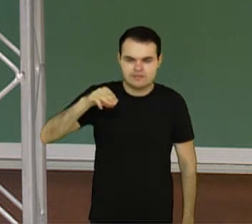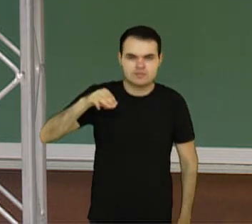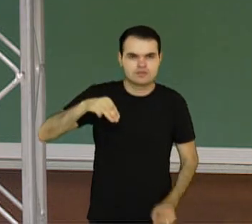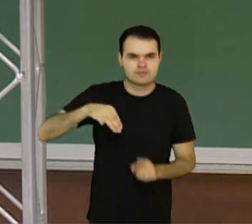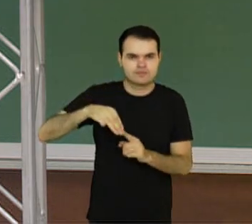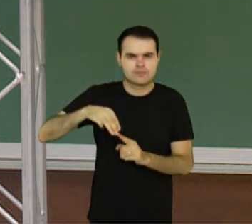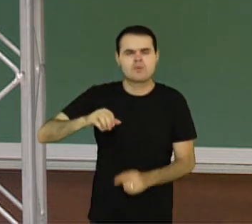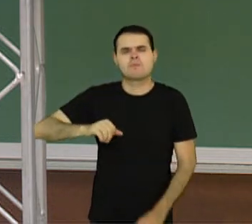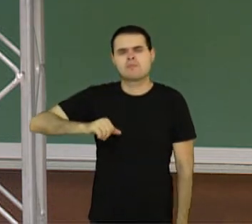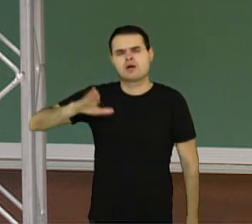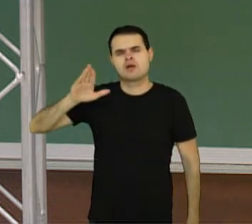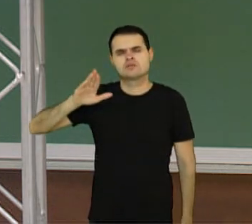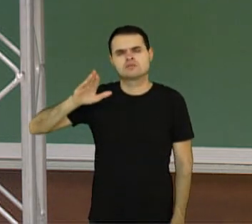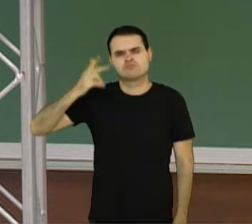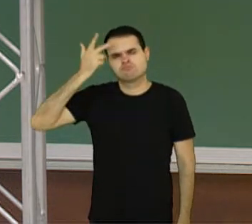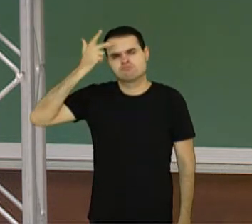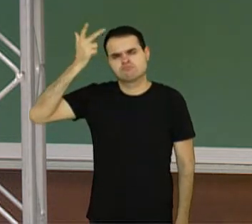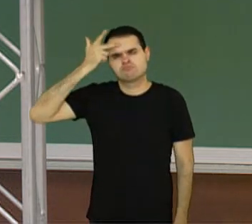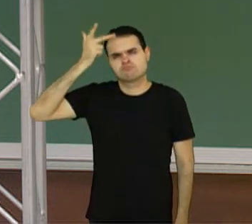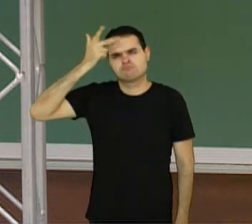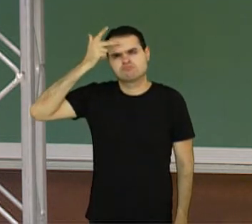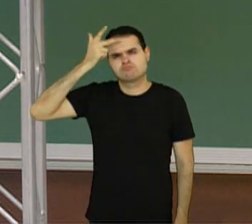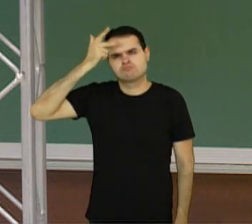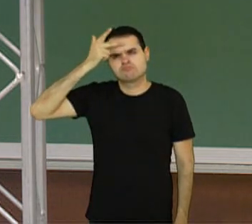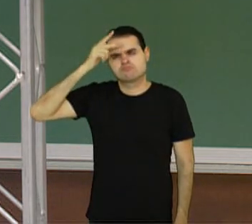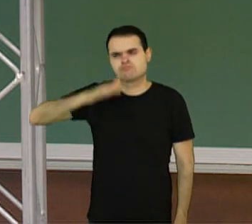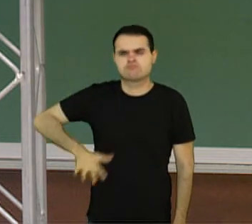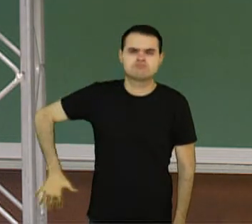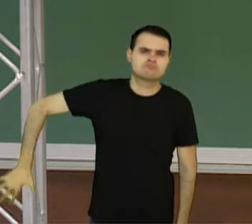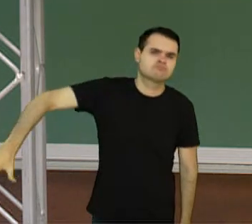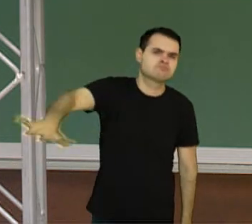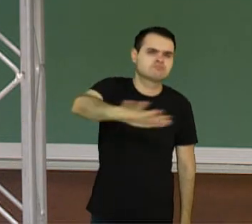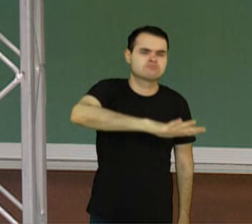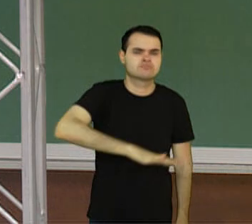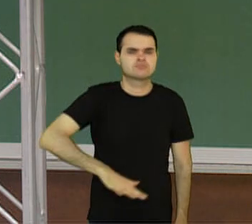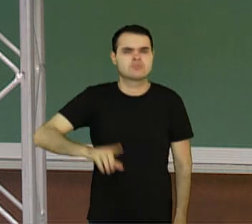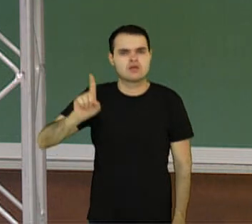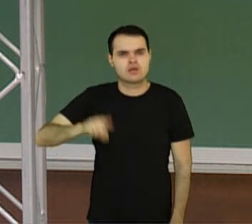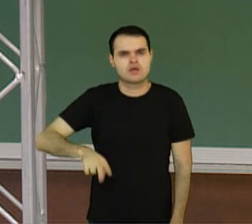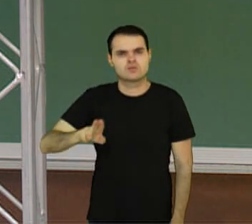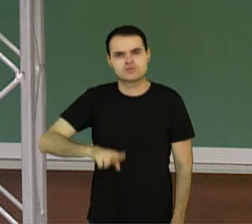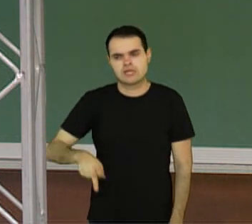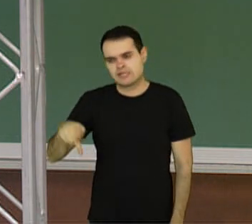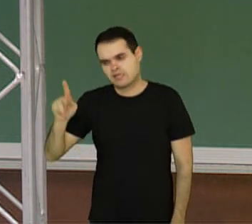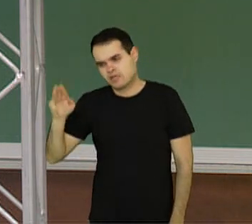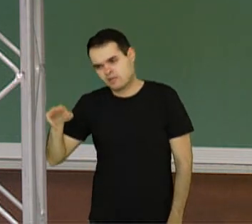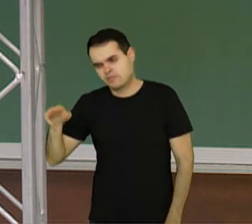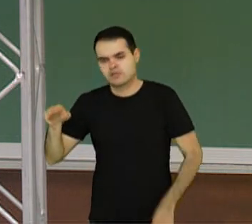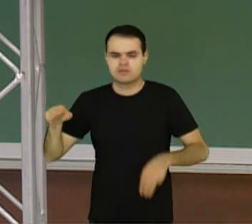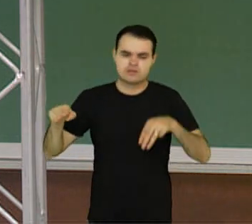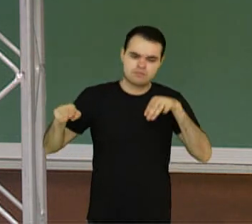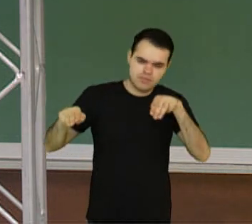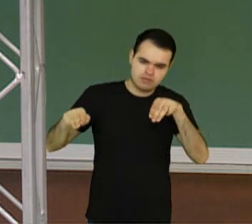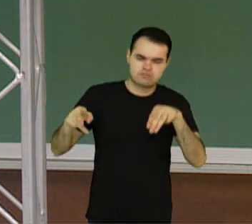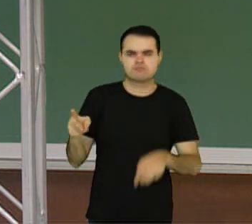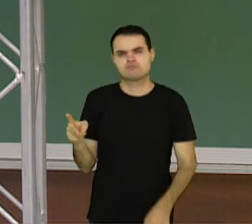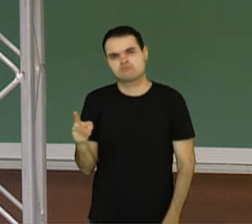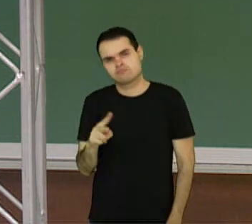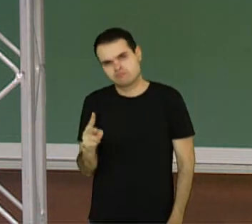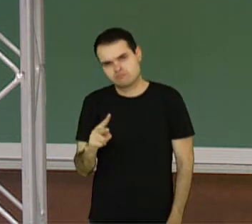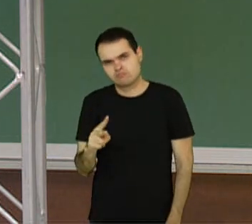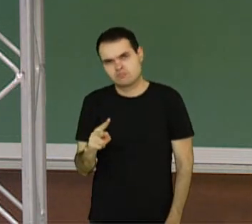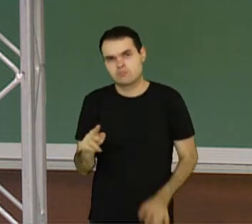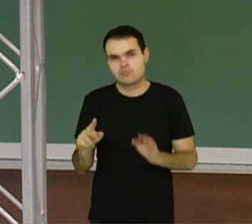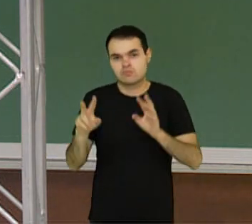que o mais usual, o mais comum, é você utilizar o metro e o quilômetro para falar sobre